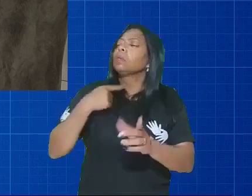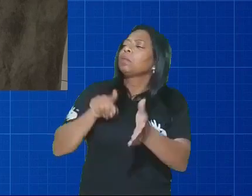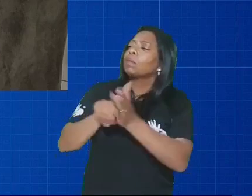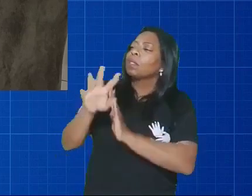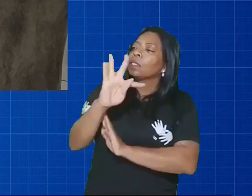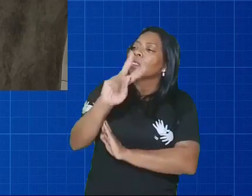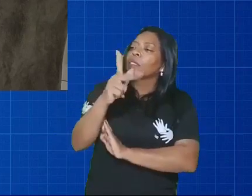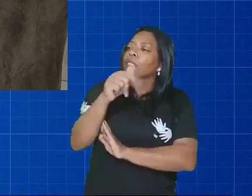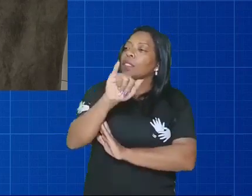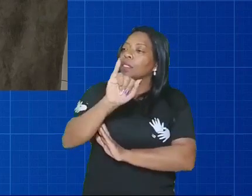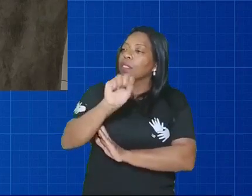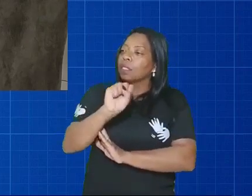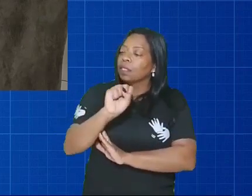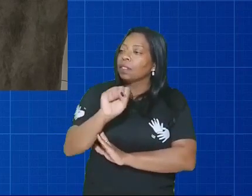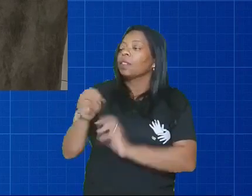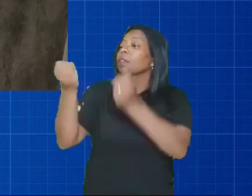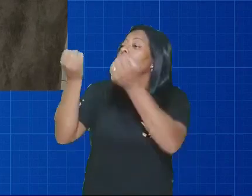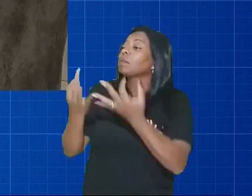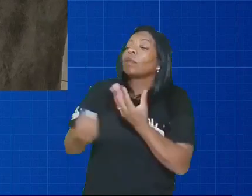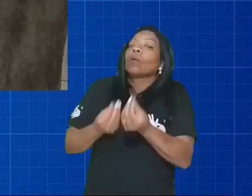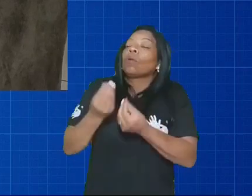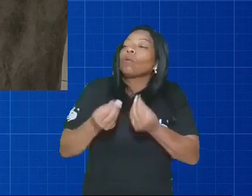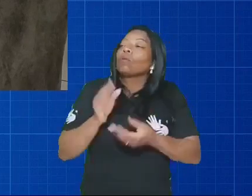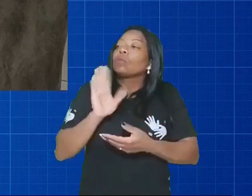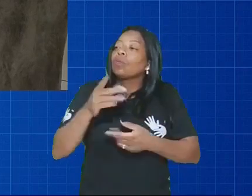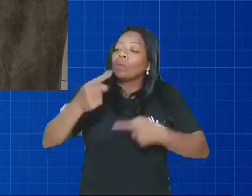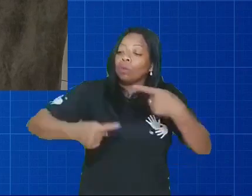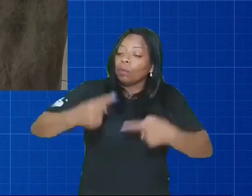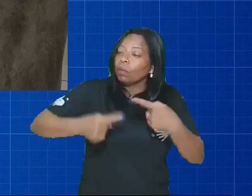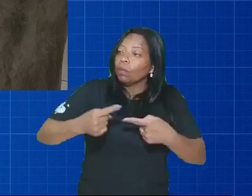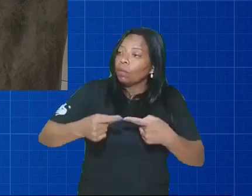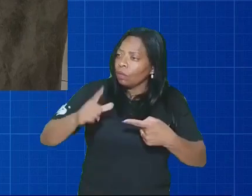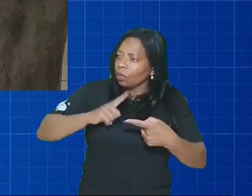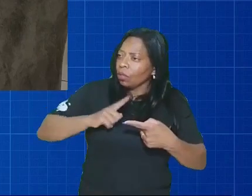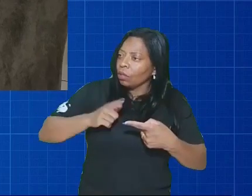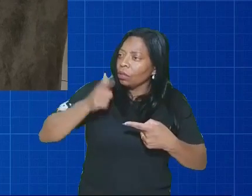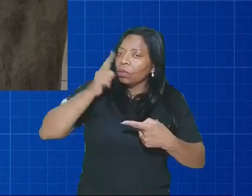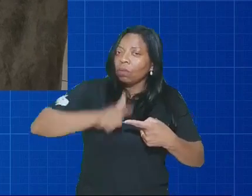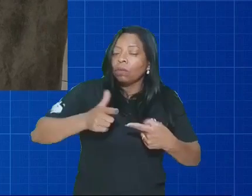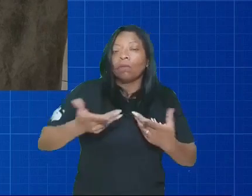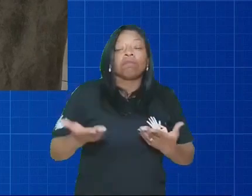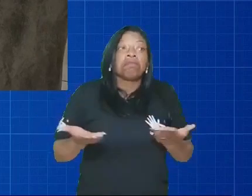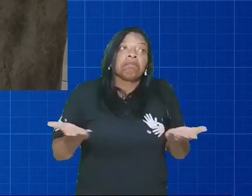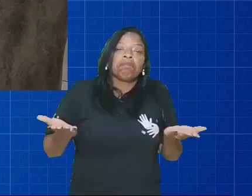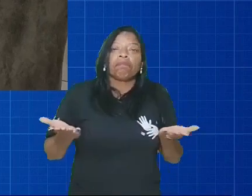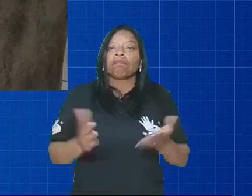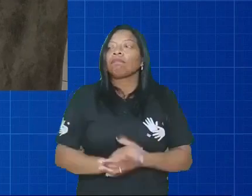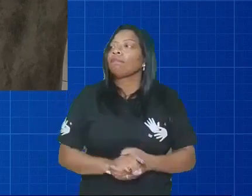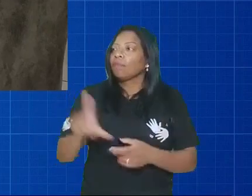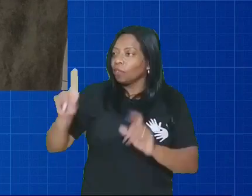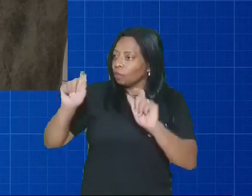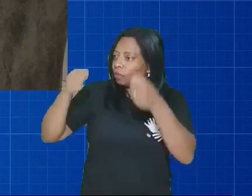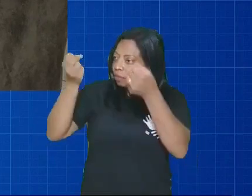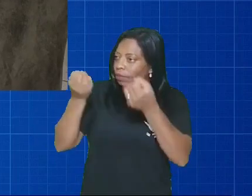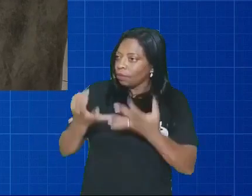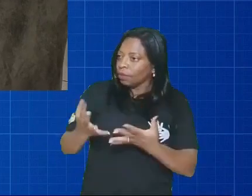né? Assim, existe já um documento, isso é uma conquista, né? Um ganho muito grande. Gostaria que você comentasse